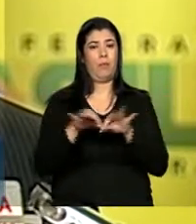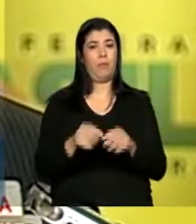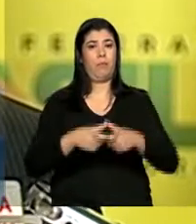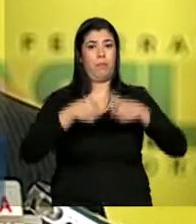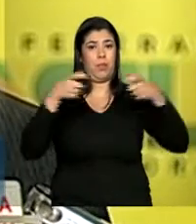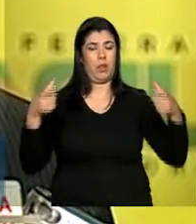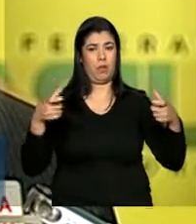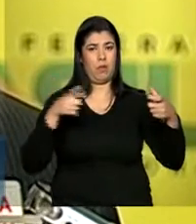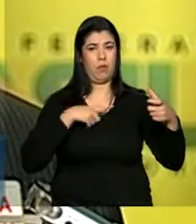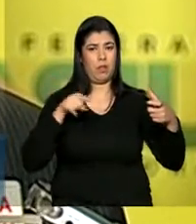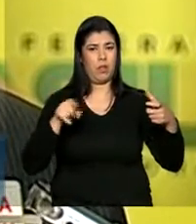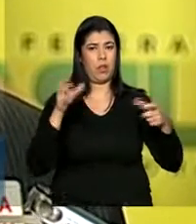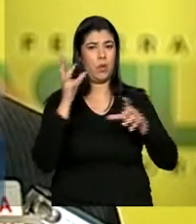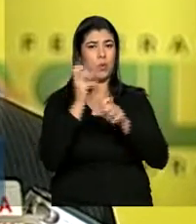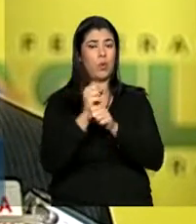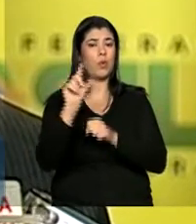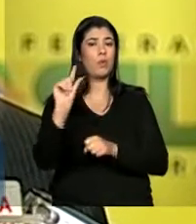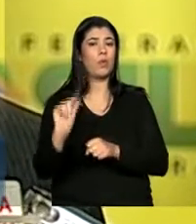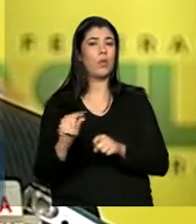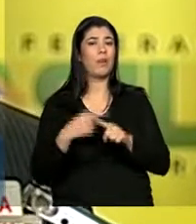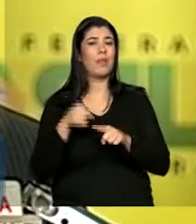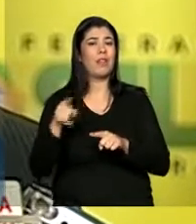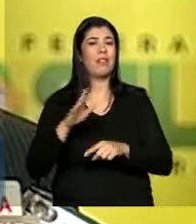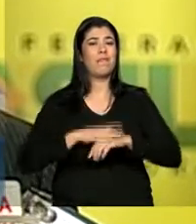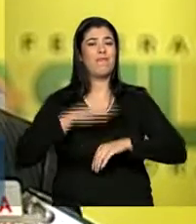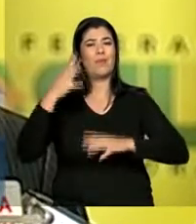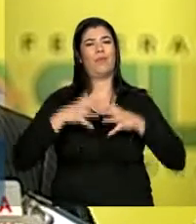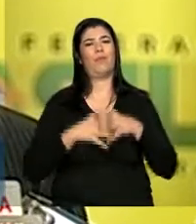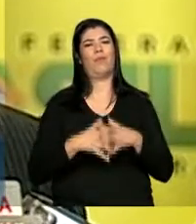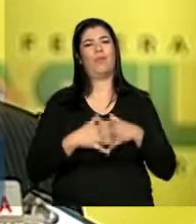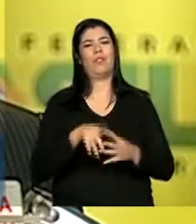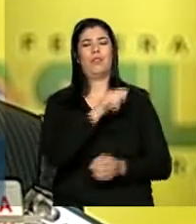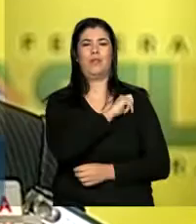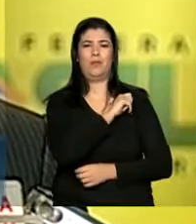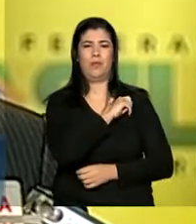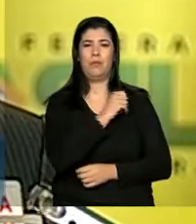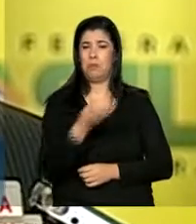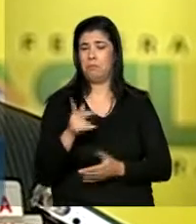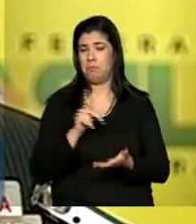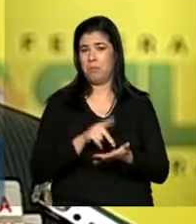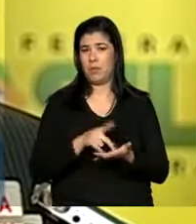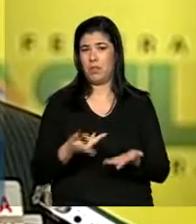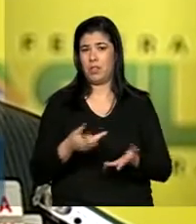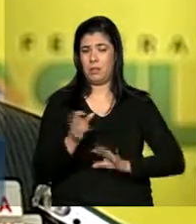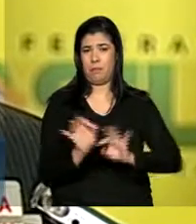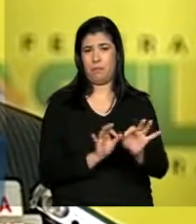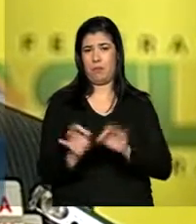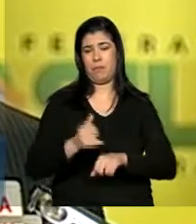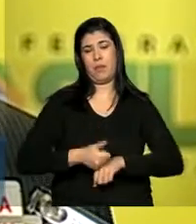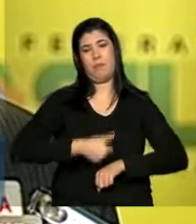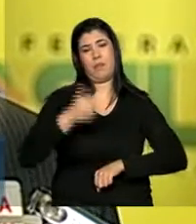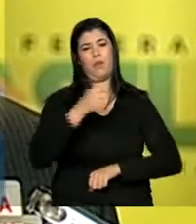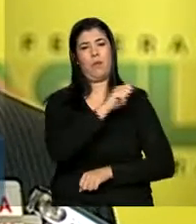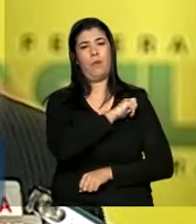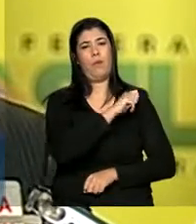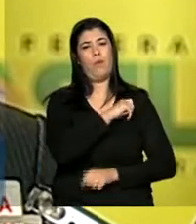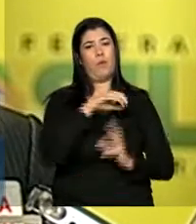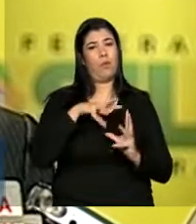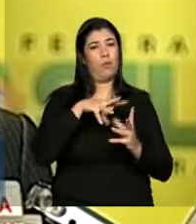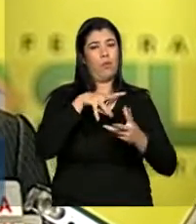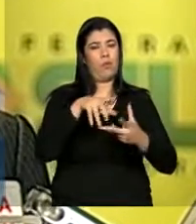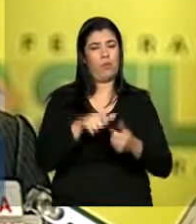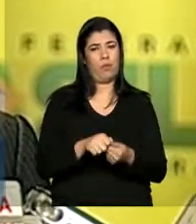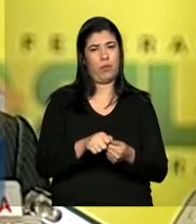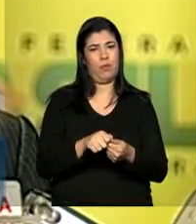uma nota menor porque ela lida com complexidade de alunos, o que é o mundo real. Ela prepara melhor o aluno para o mundo real, mesmo